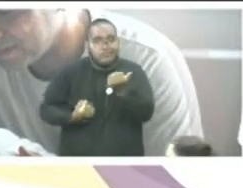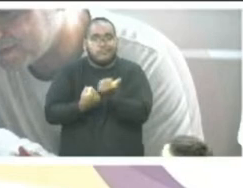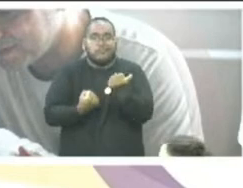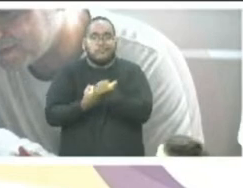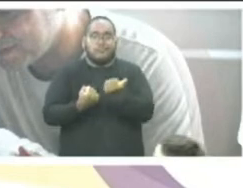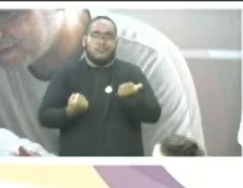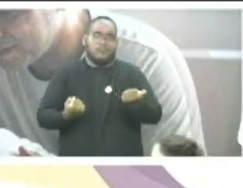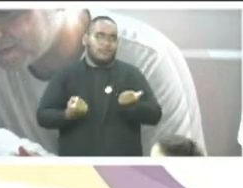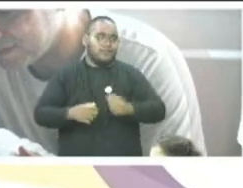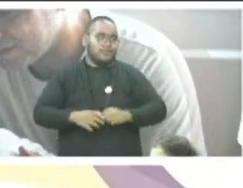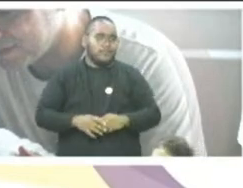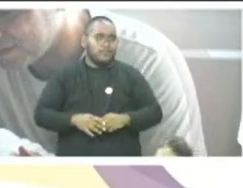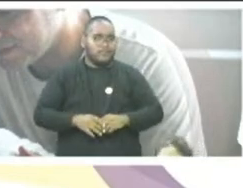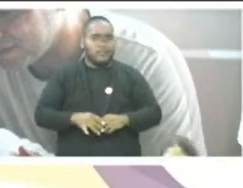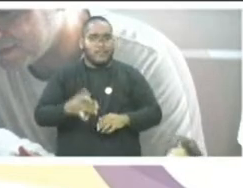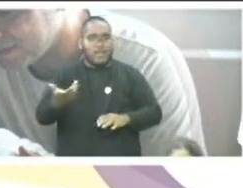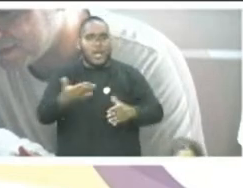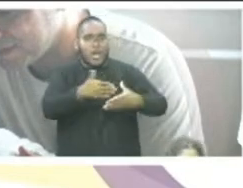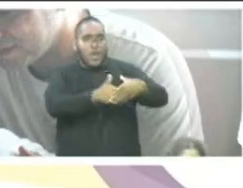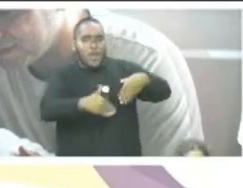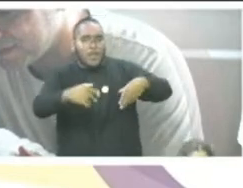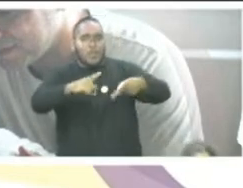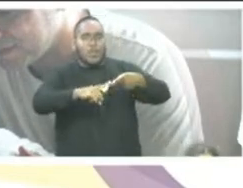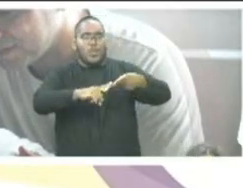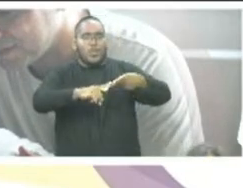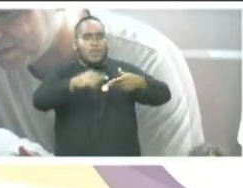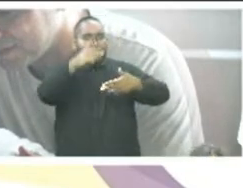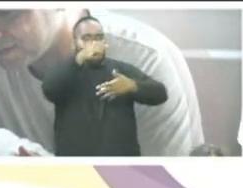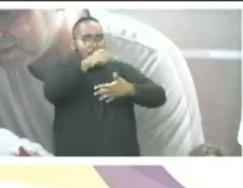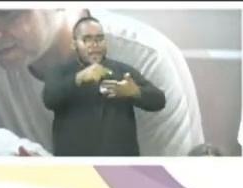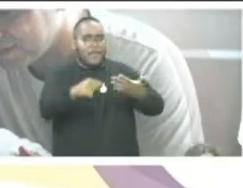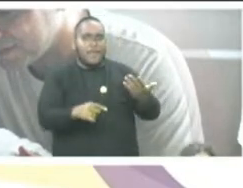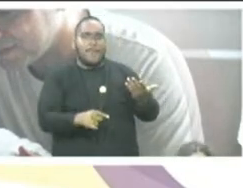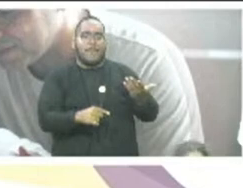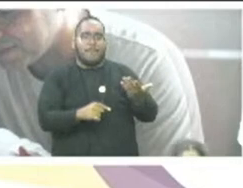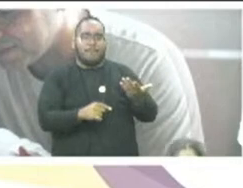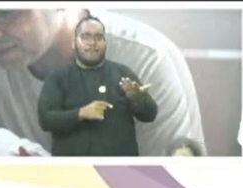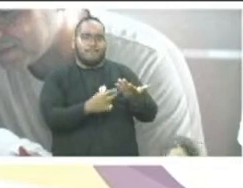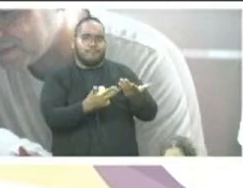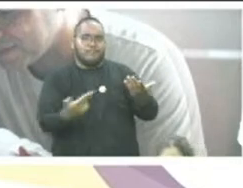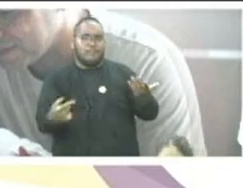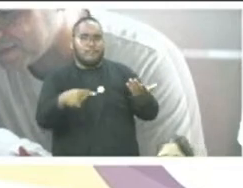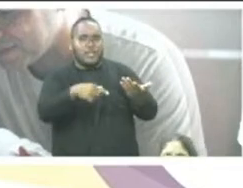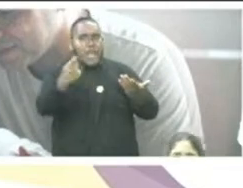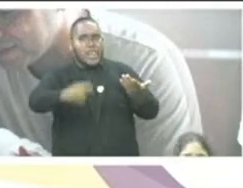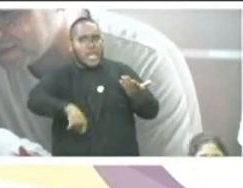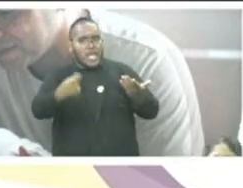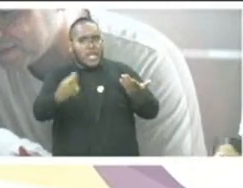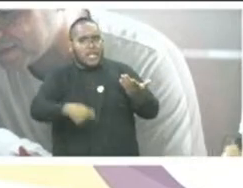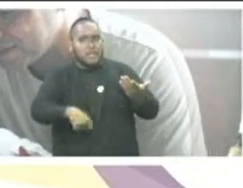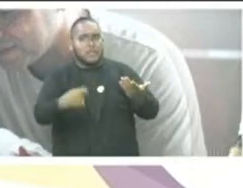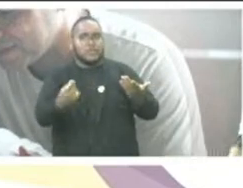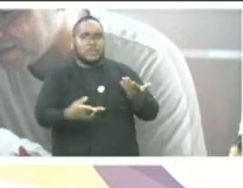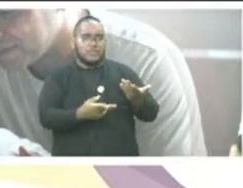a incubadora, ventilador, bomba de infusão, oxigênio, tudo que possa ser necessário para esse recém-nascido ter